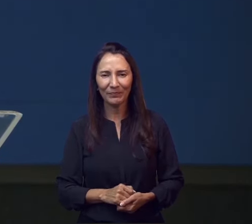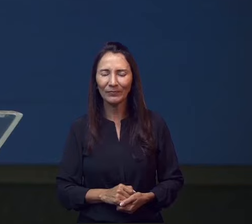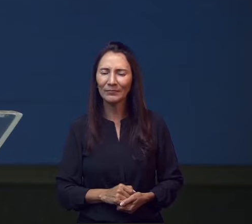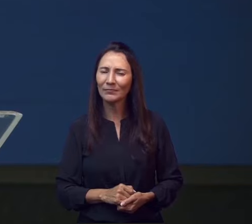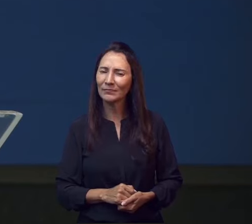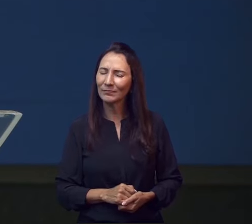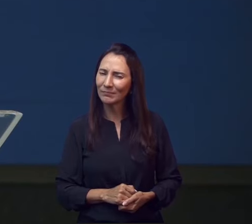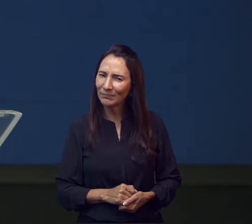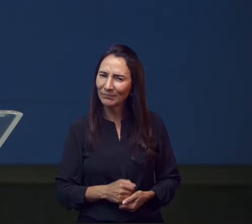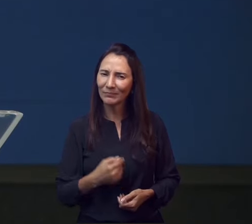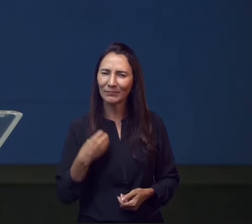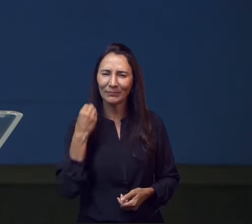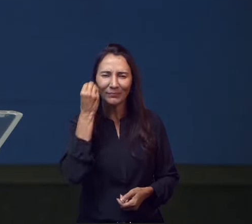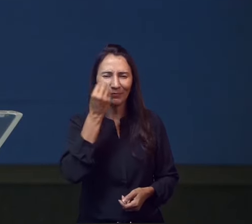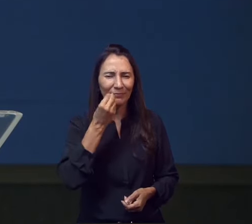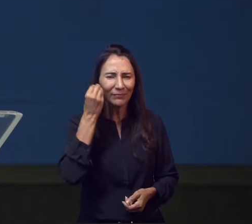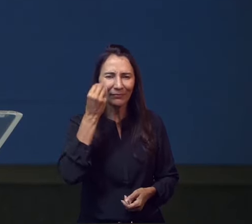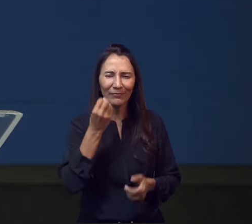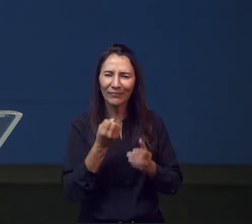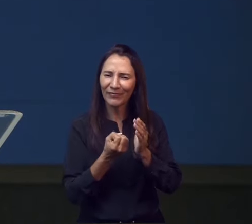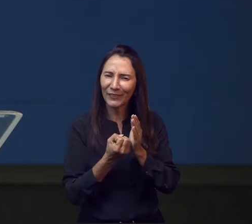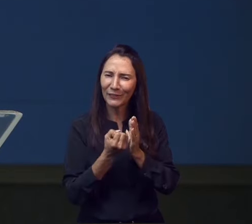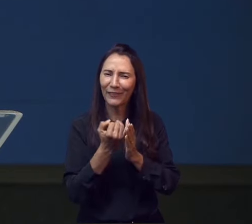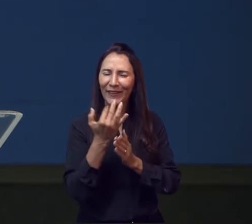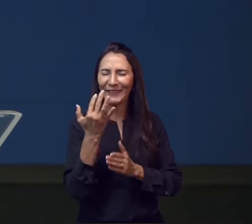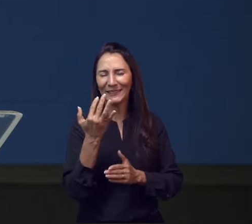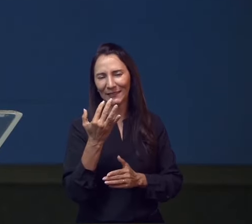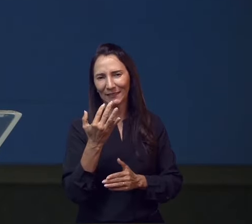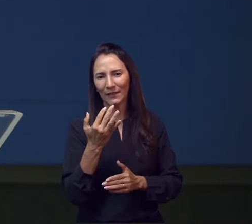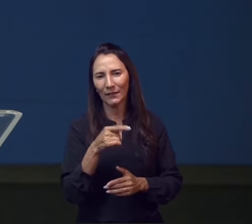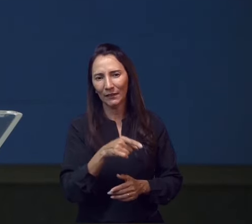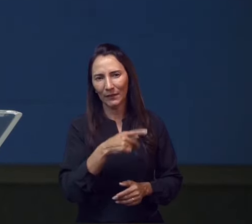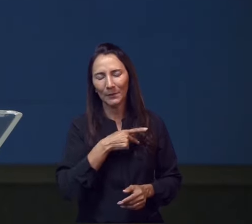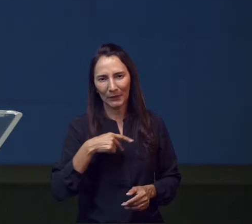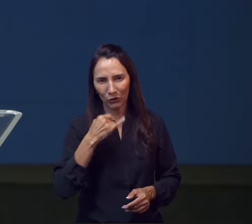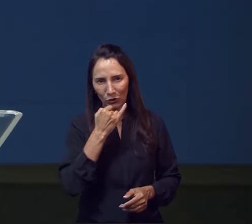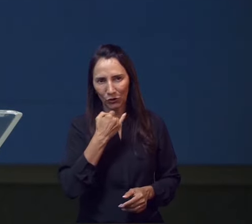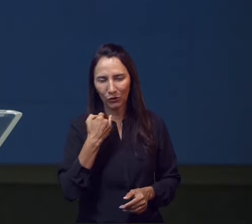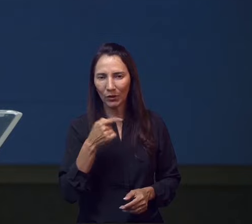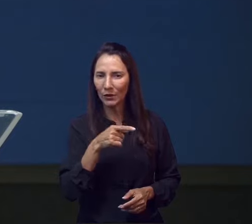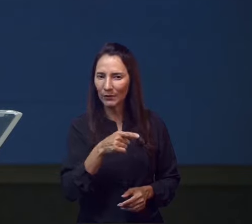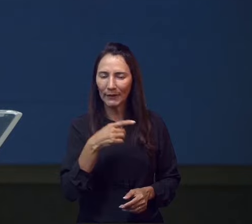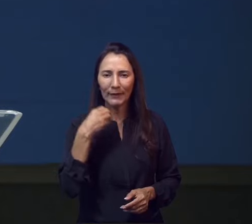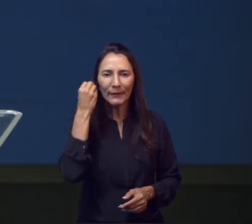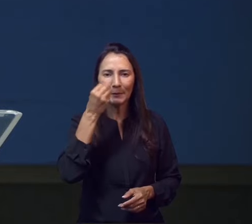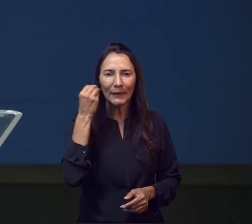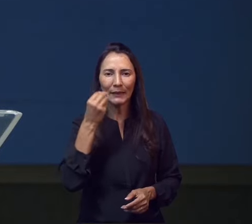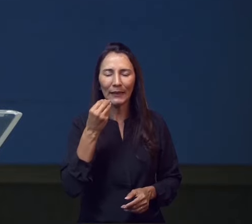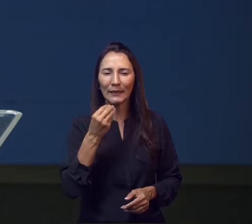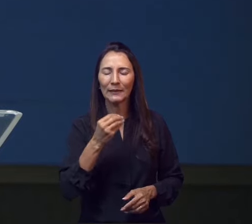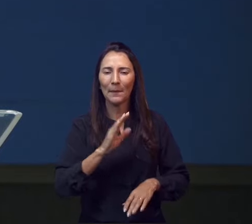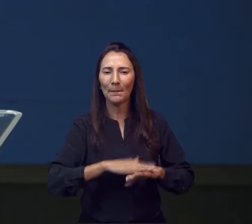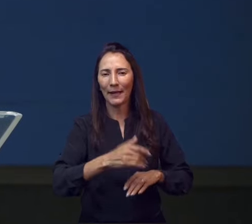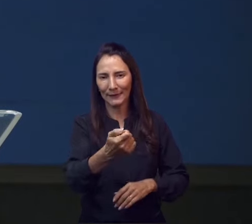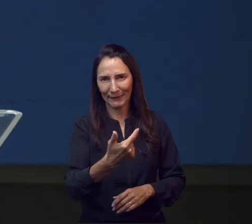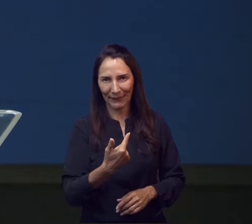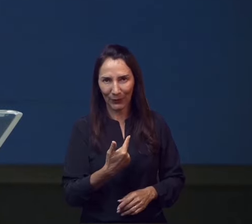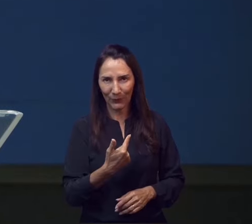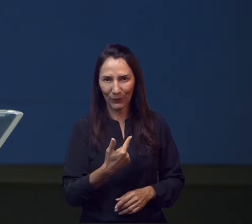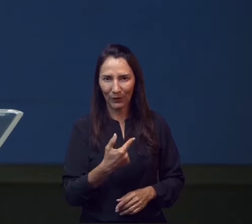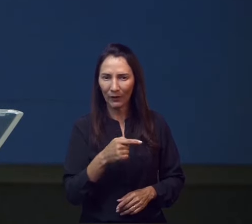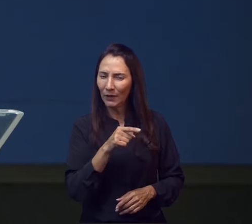experiências porque Pastor Jorge tem uma experiência Pastoral muito maior do que a minha Ele